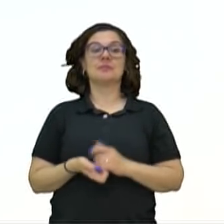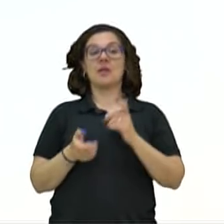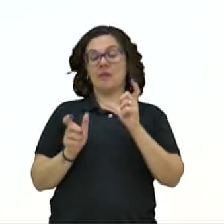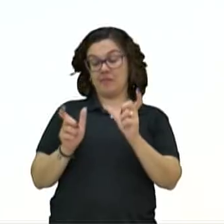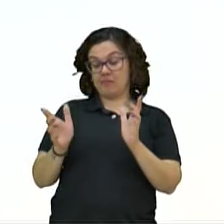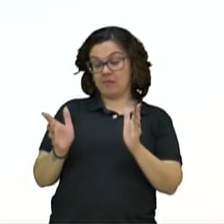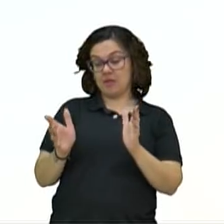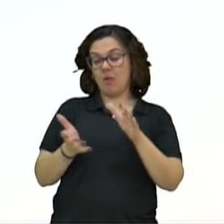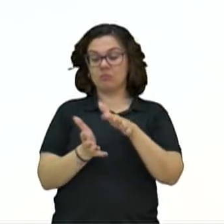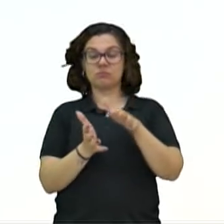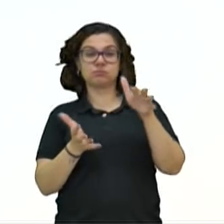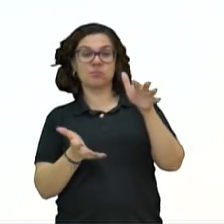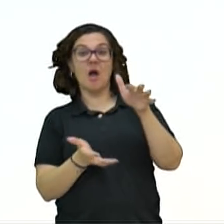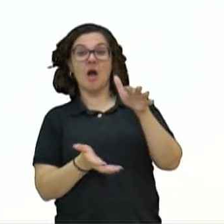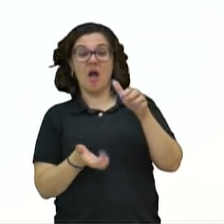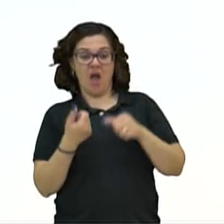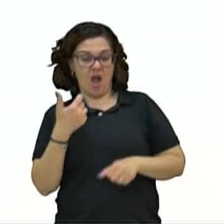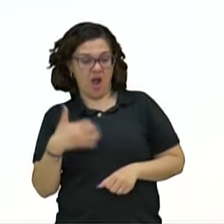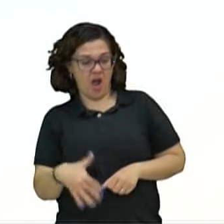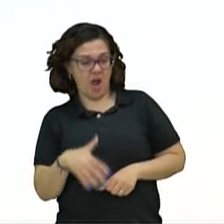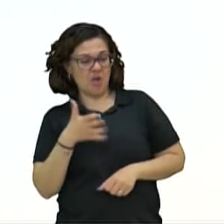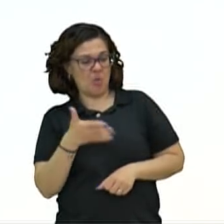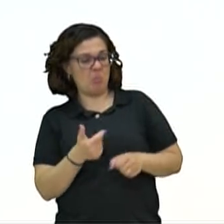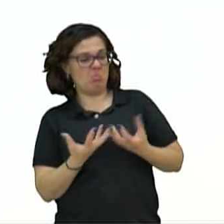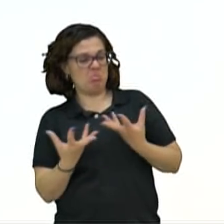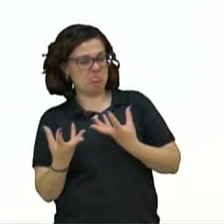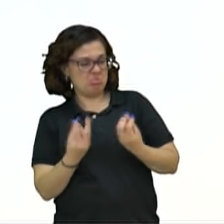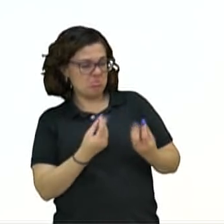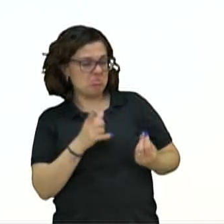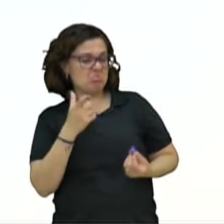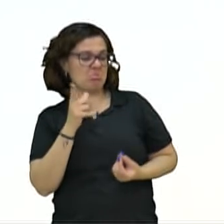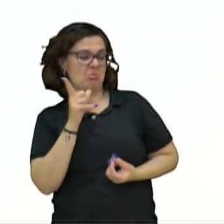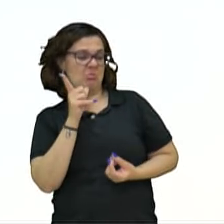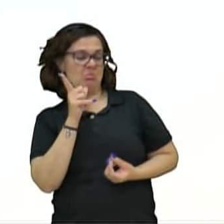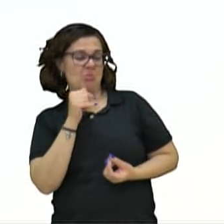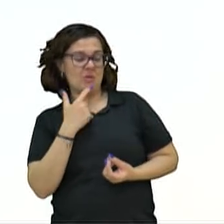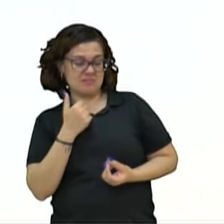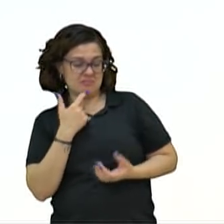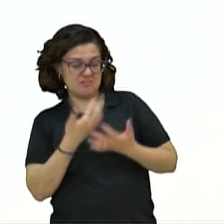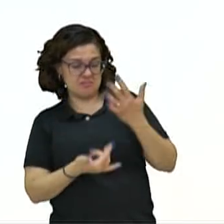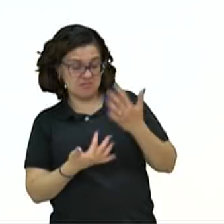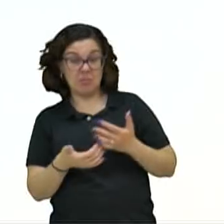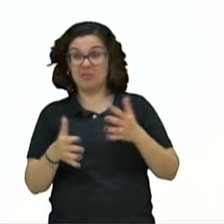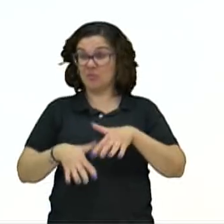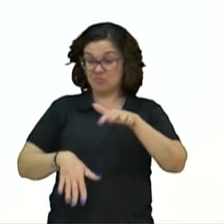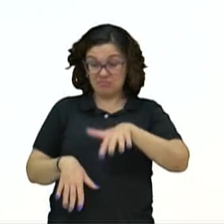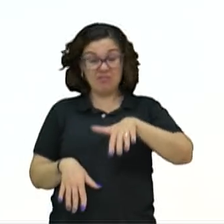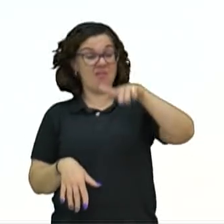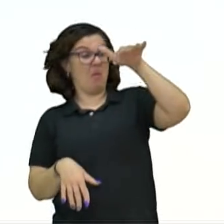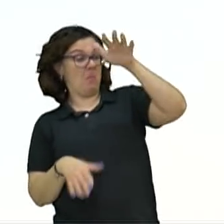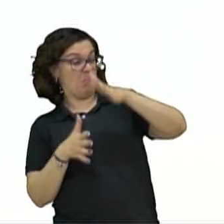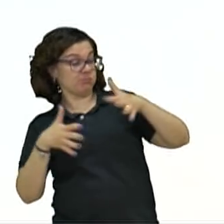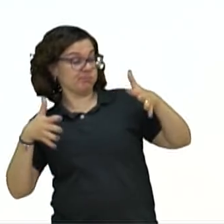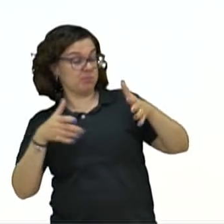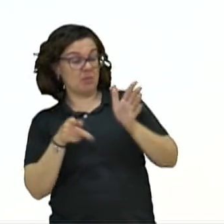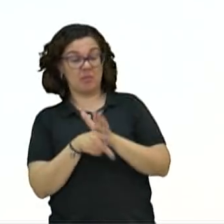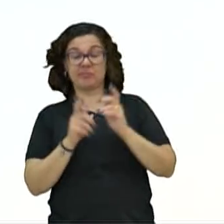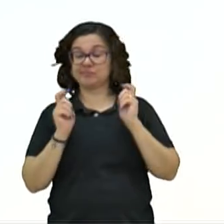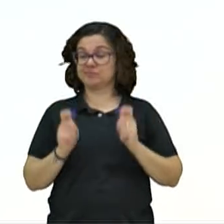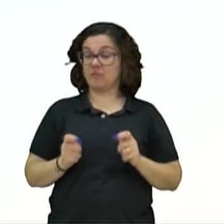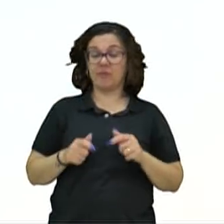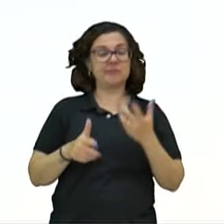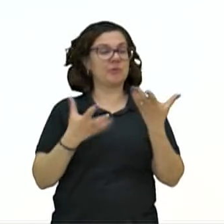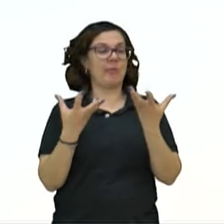aqui, uma bolsa, né? Que a gente pensa assim, nossa, quanto? Mas comparado ao tamanho que é o animal, todo o sangue que ele tem, não